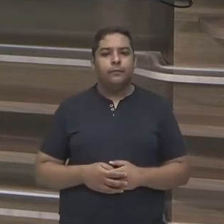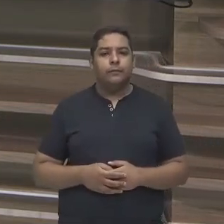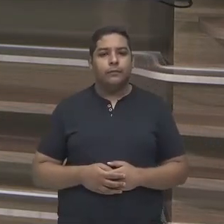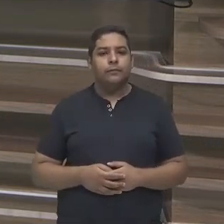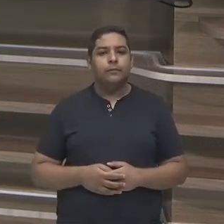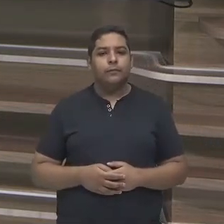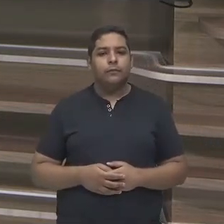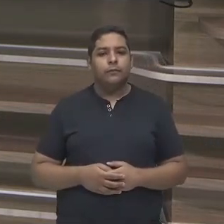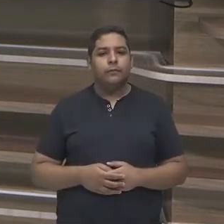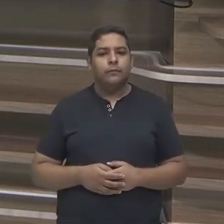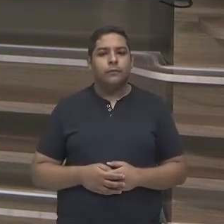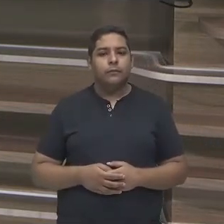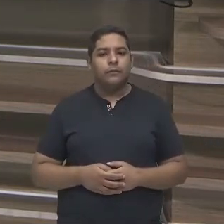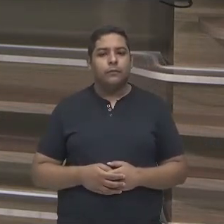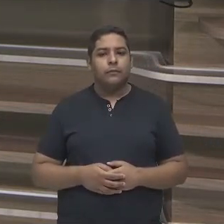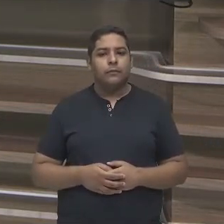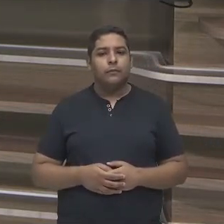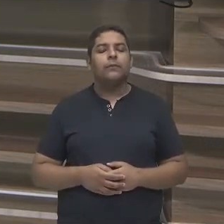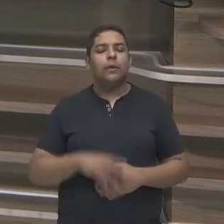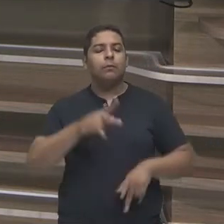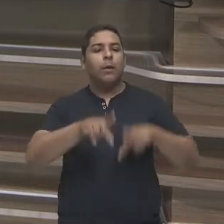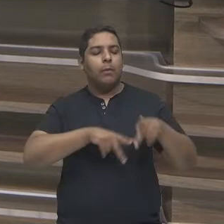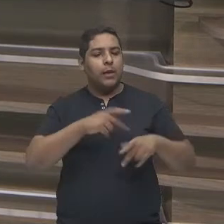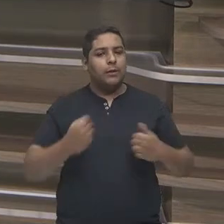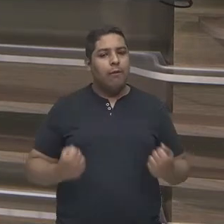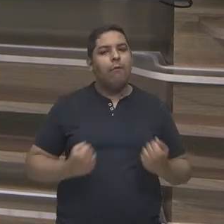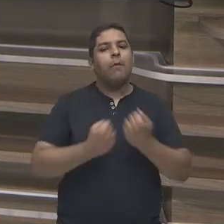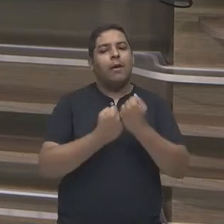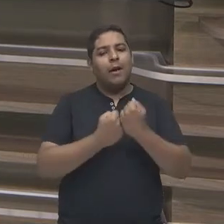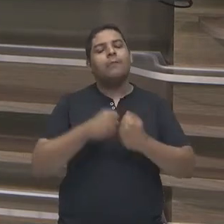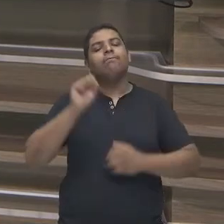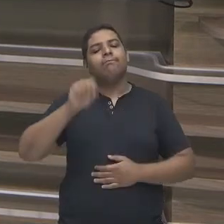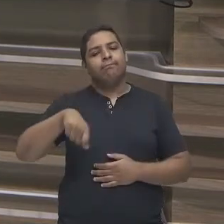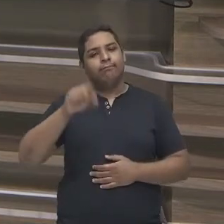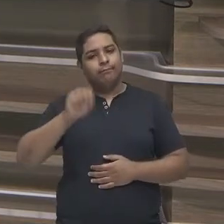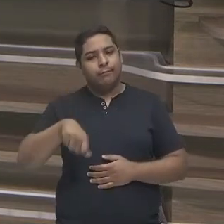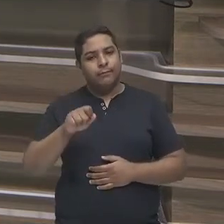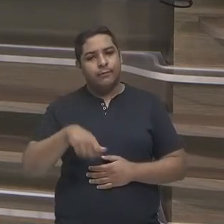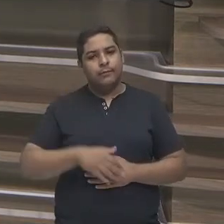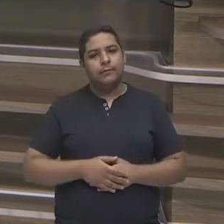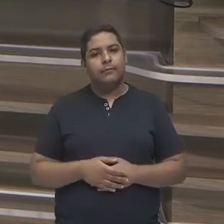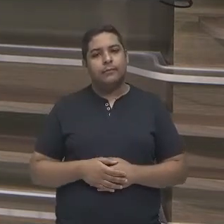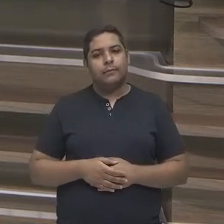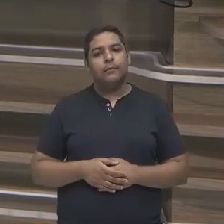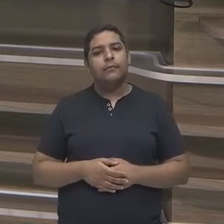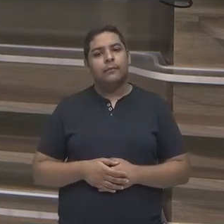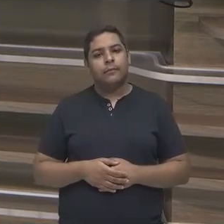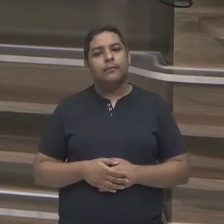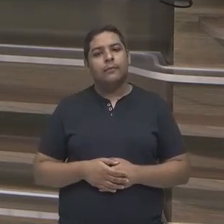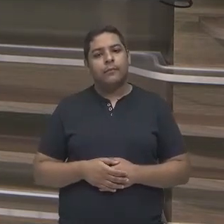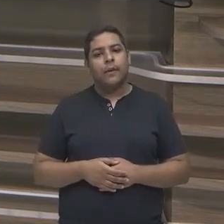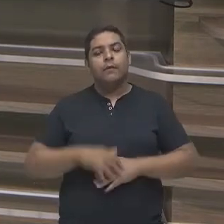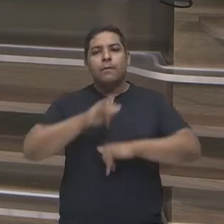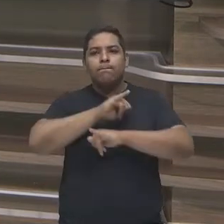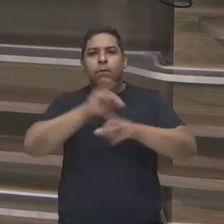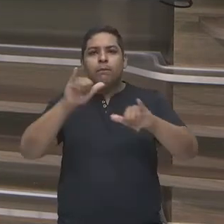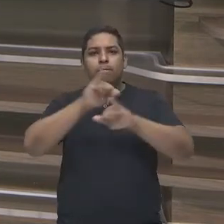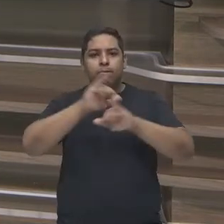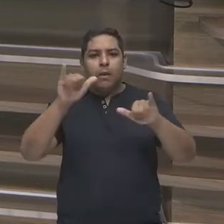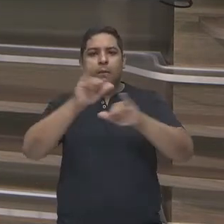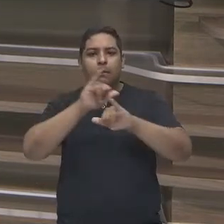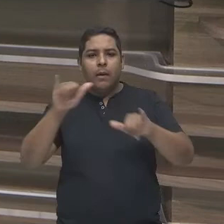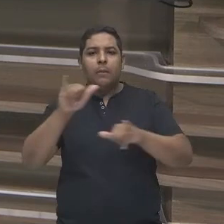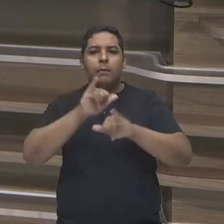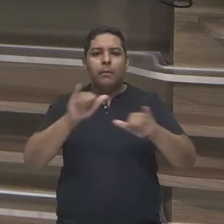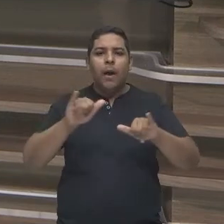desse apoio. A população vai apoiar? Vai, gente. Vai, porque vocês começam a observar que eles vão centralizar as propagandas. E aí começa-se a